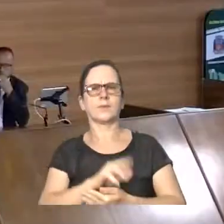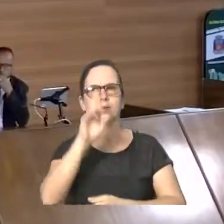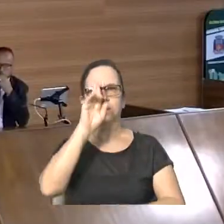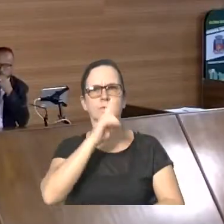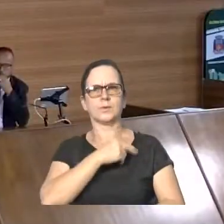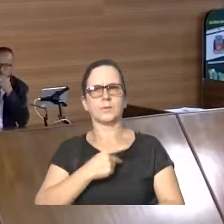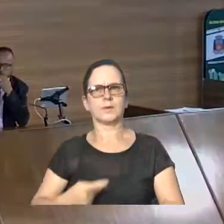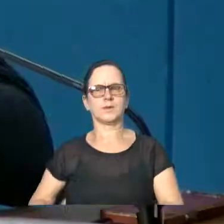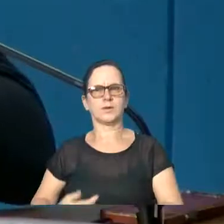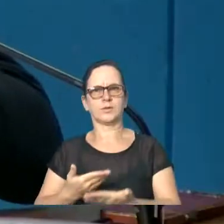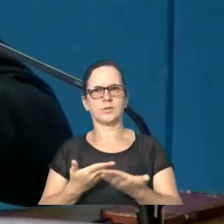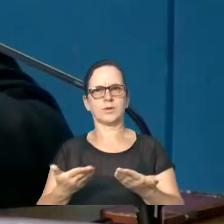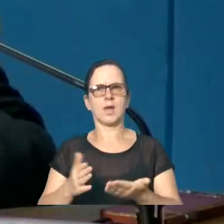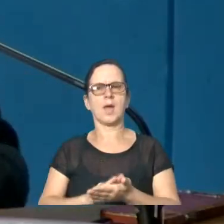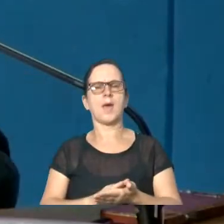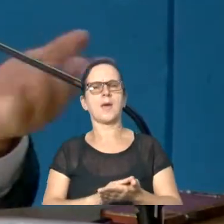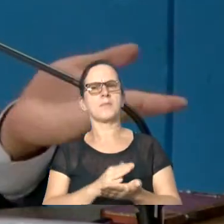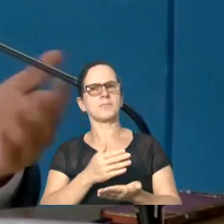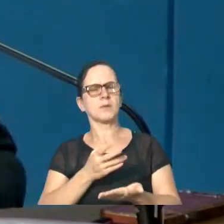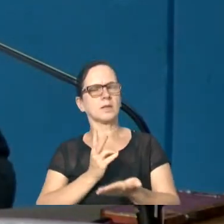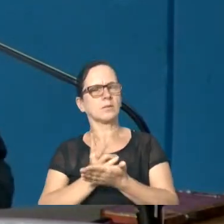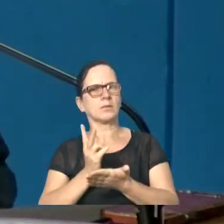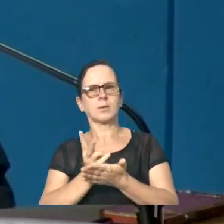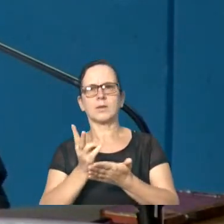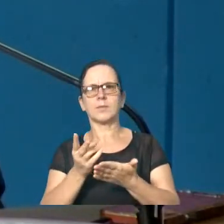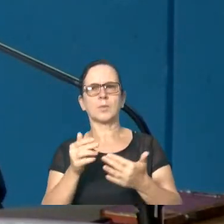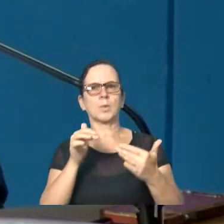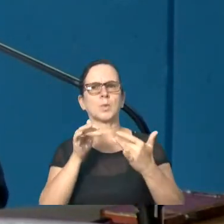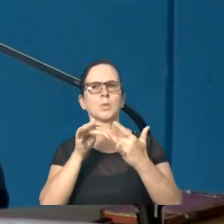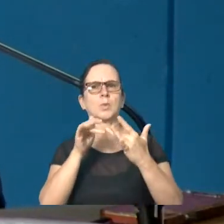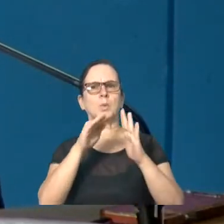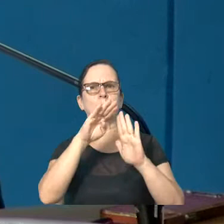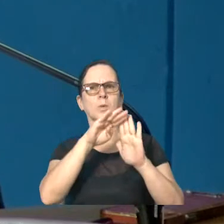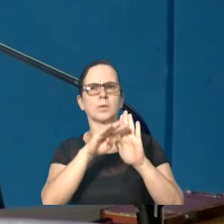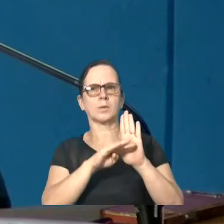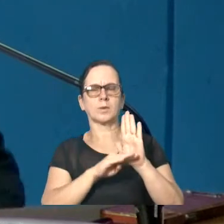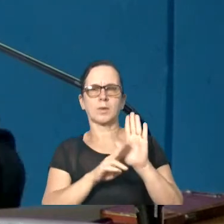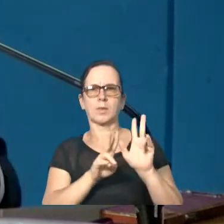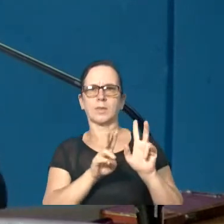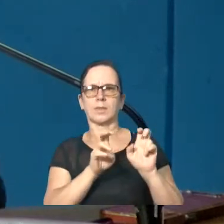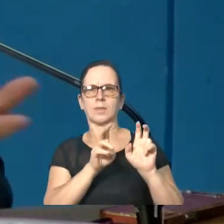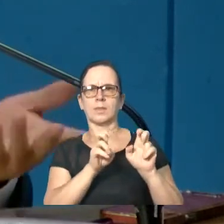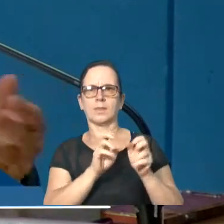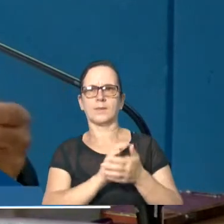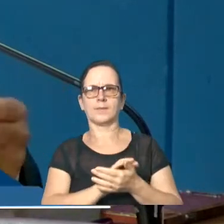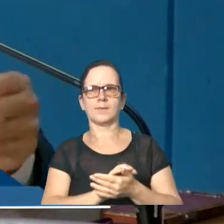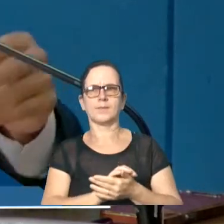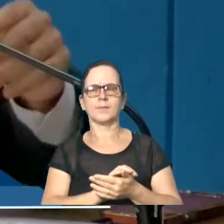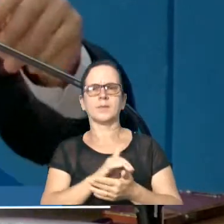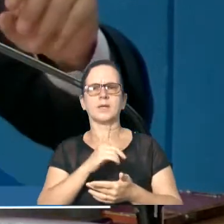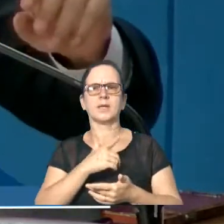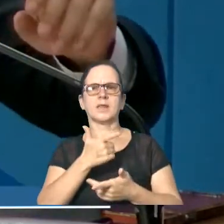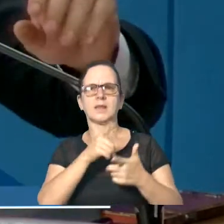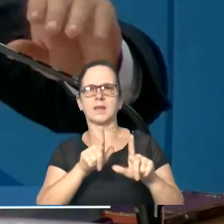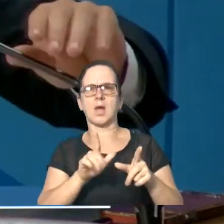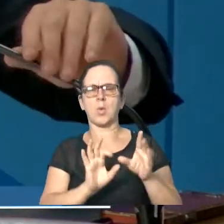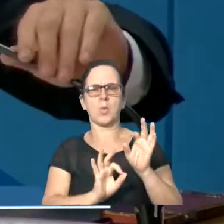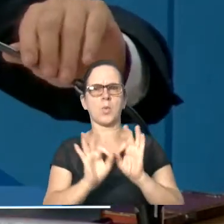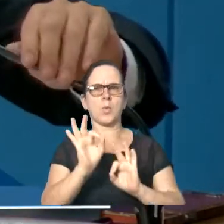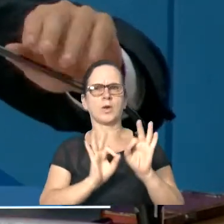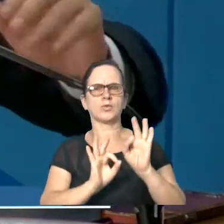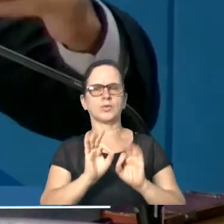presidente, nobres pares, a minha restrição é a mesma por ser o mesmo objeto, né, o mesmo tema em tela, que seria o não